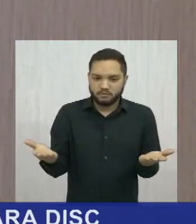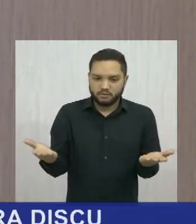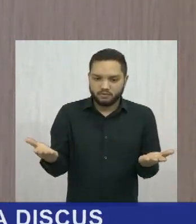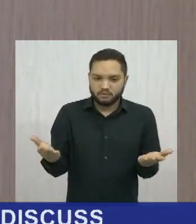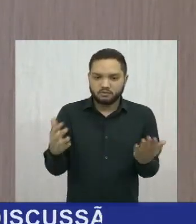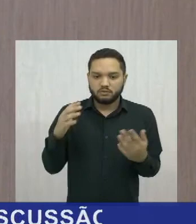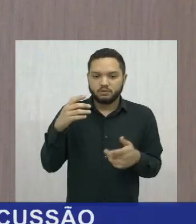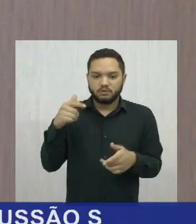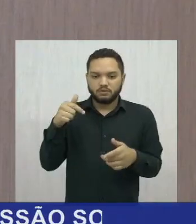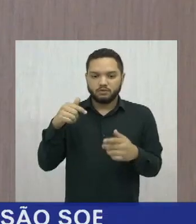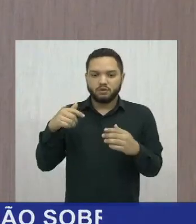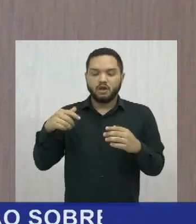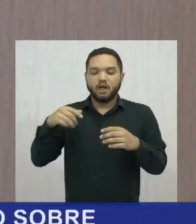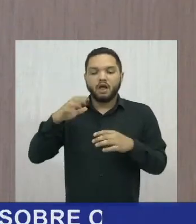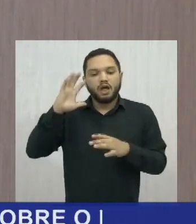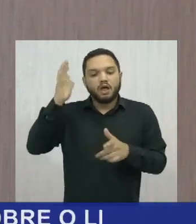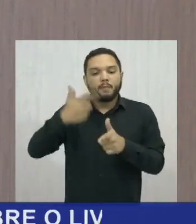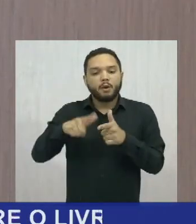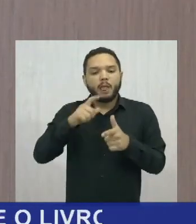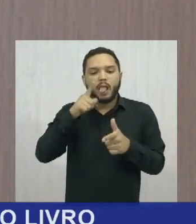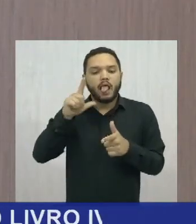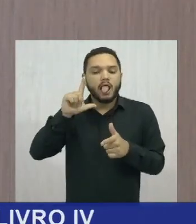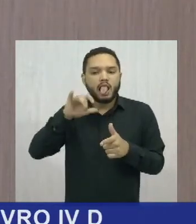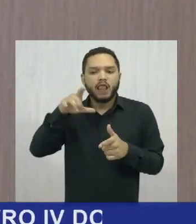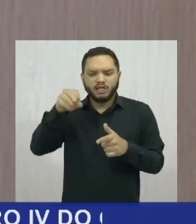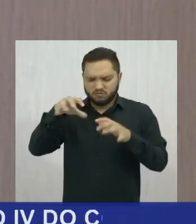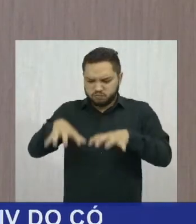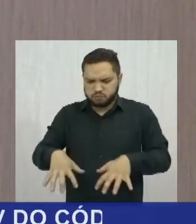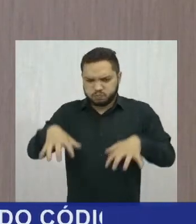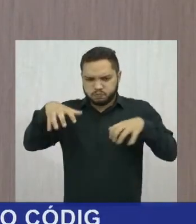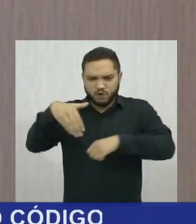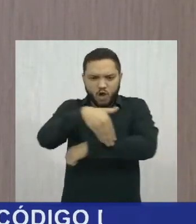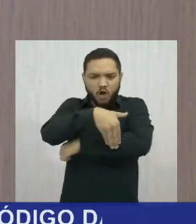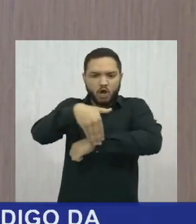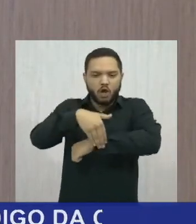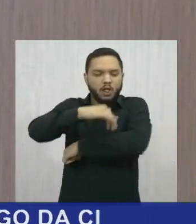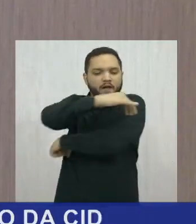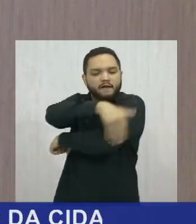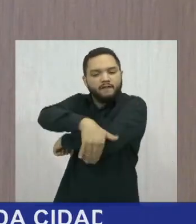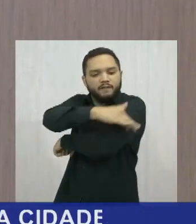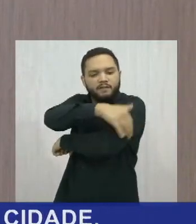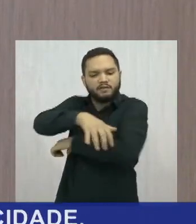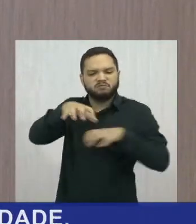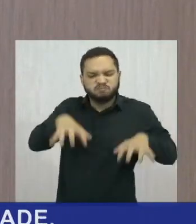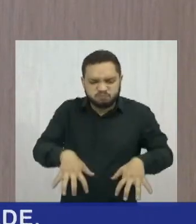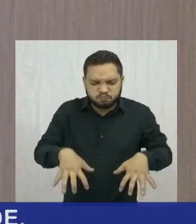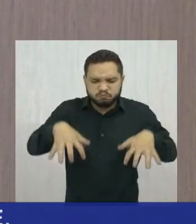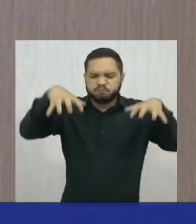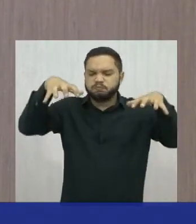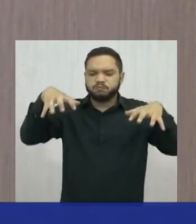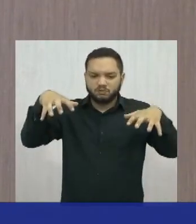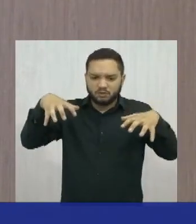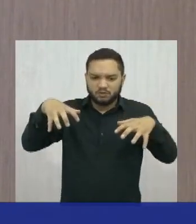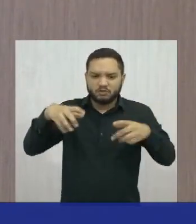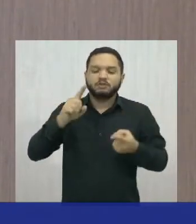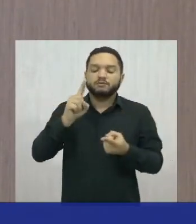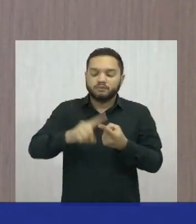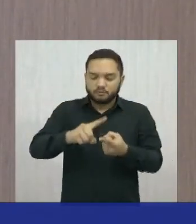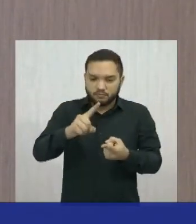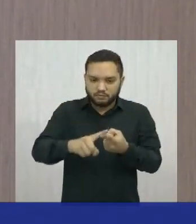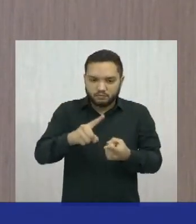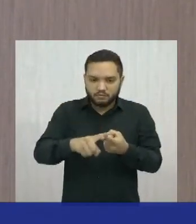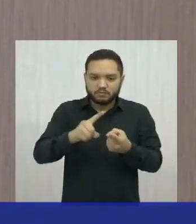para a rampa de lixo que se acumula na rua lateral do condomínio residencial Pacífico, como